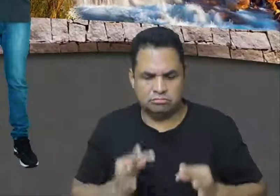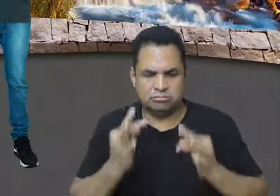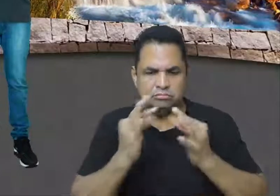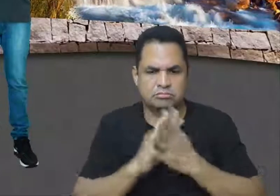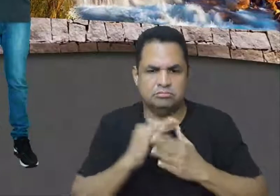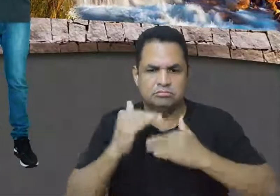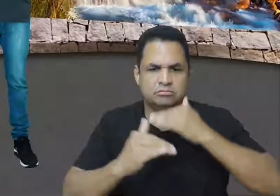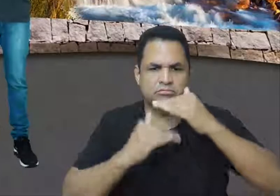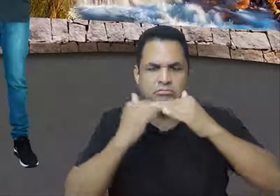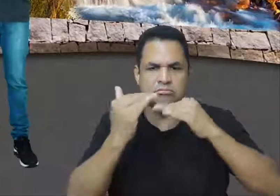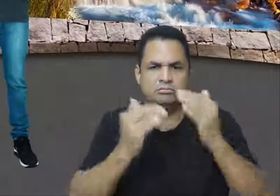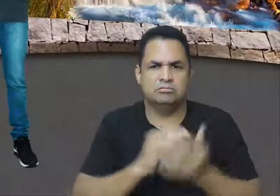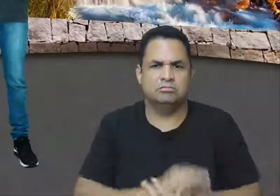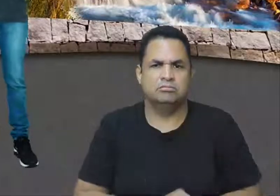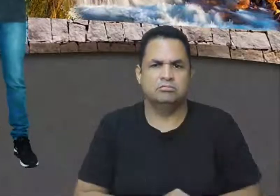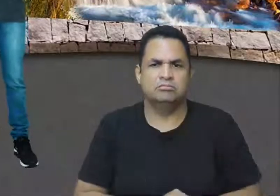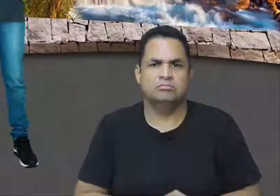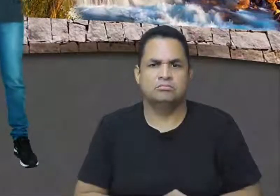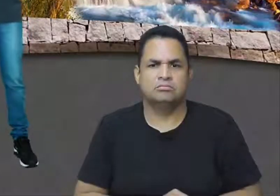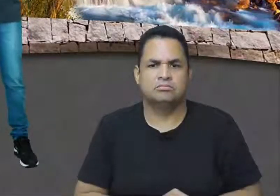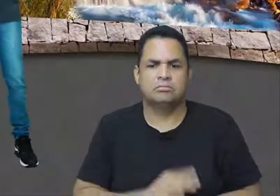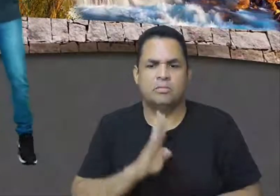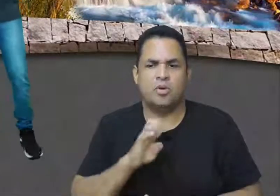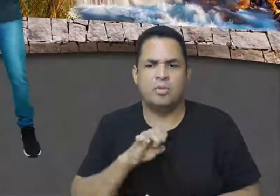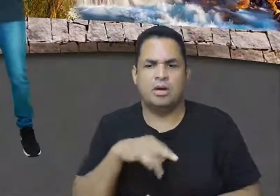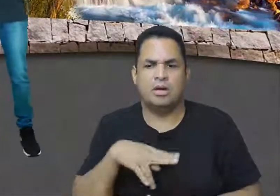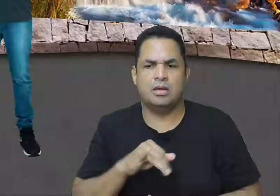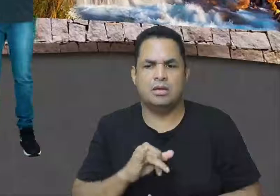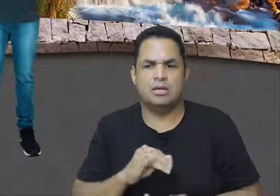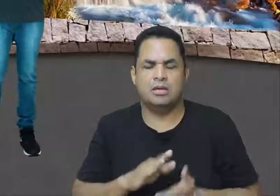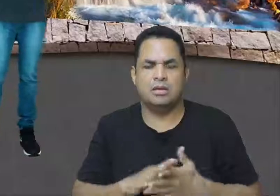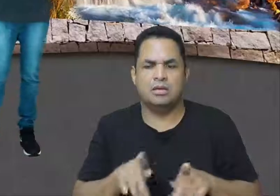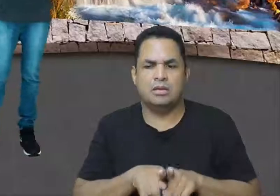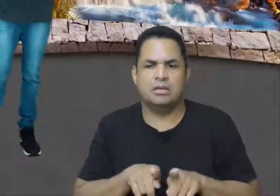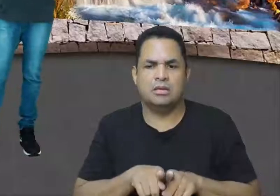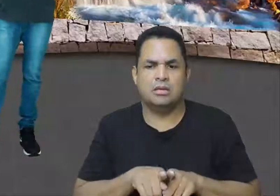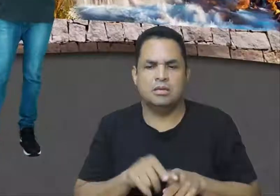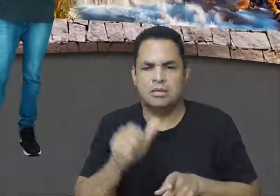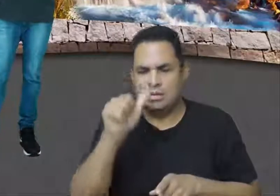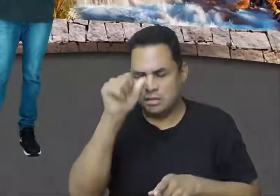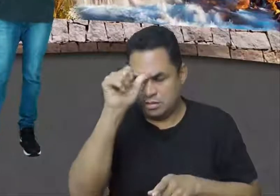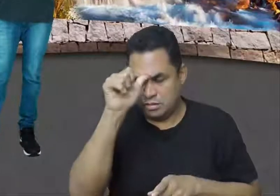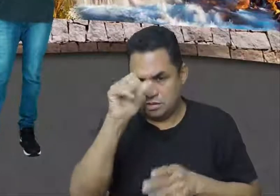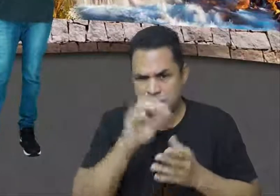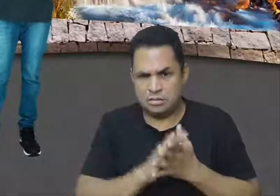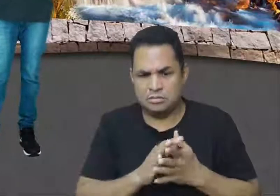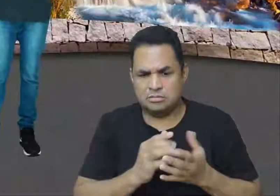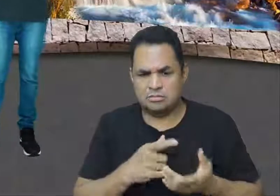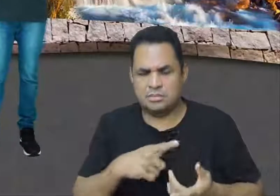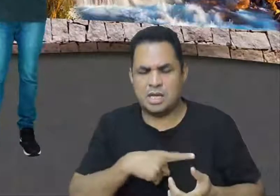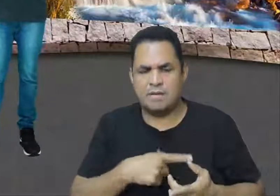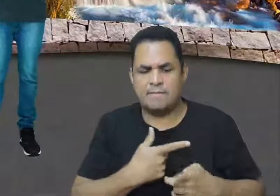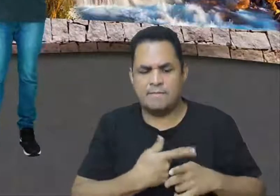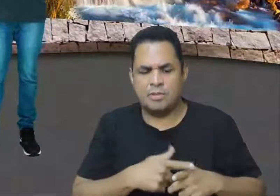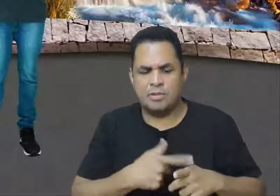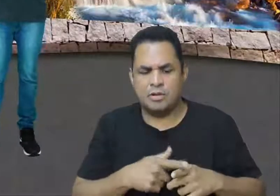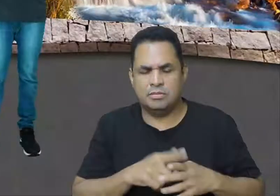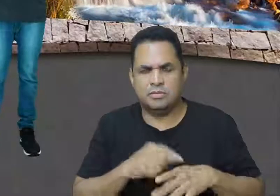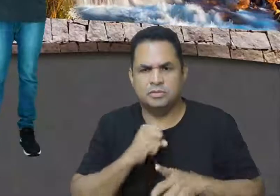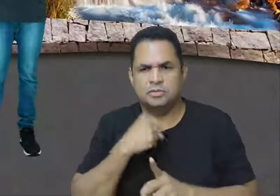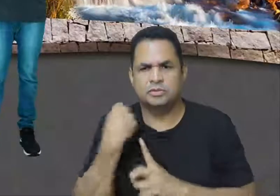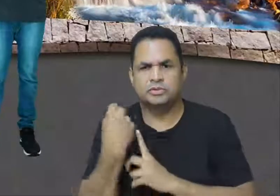avançada, como Bombaim, a Índia apresenta graves problemas